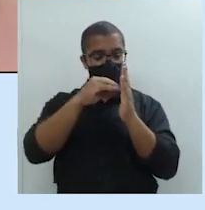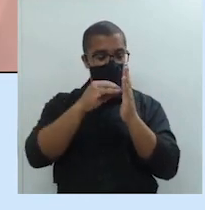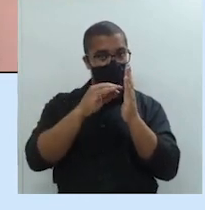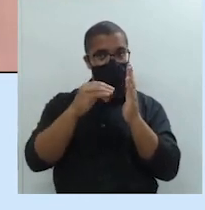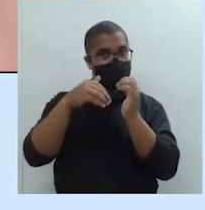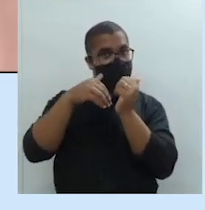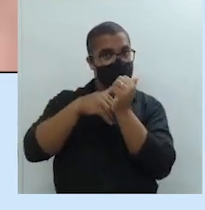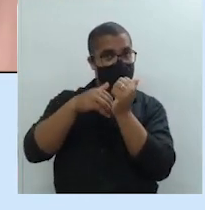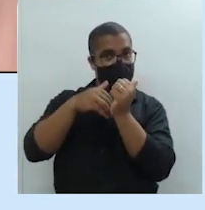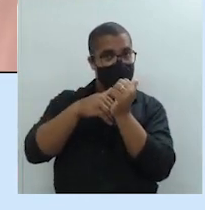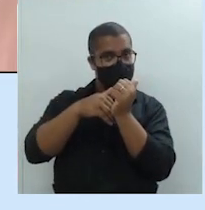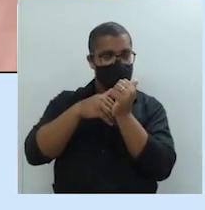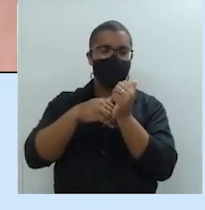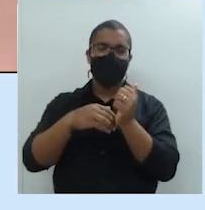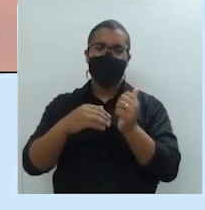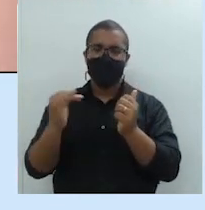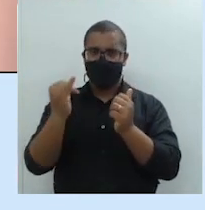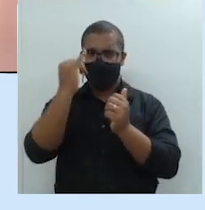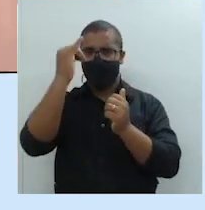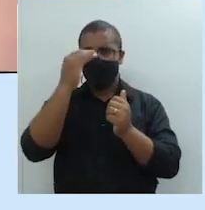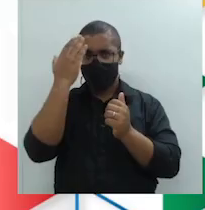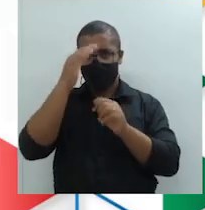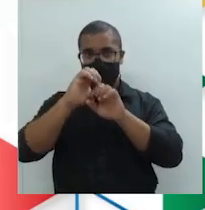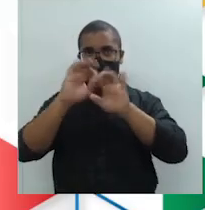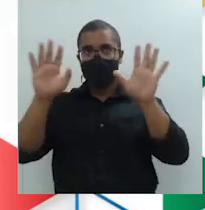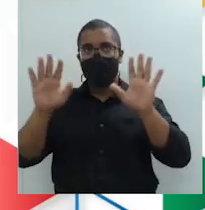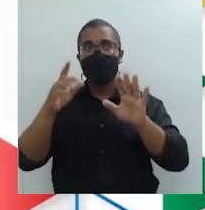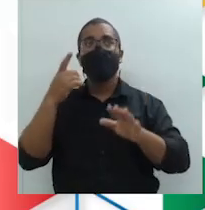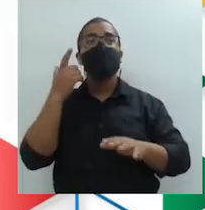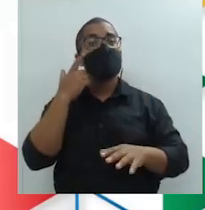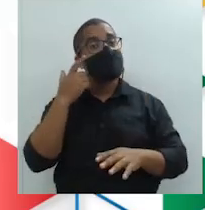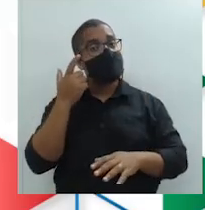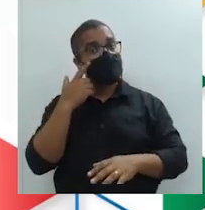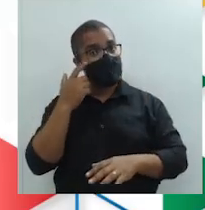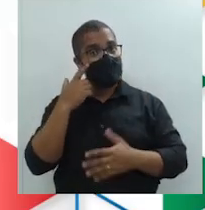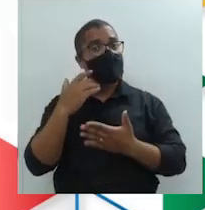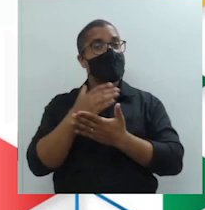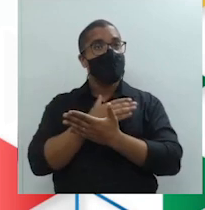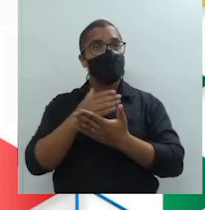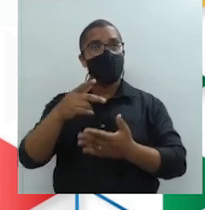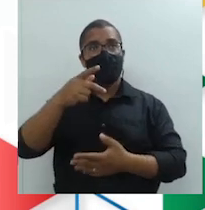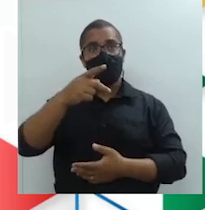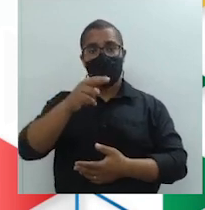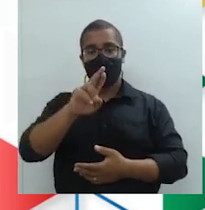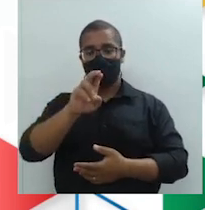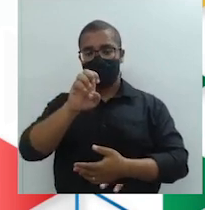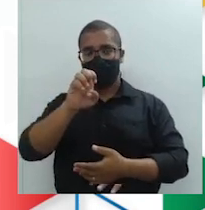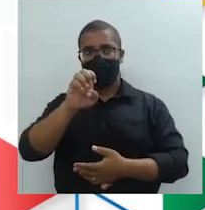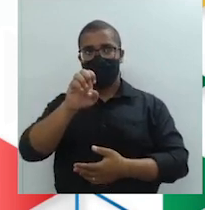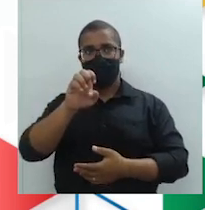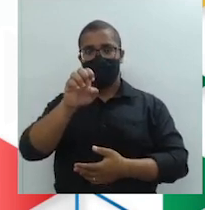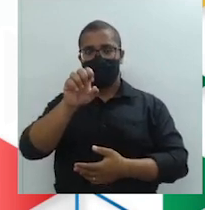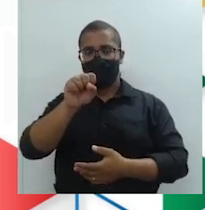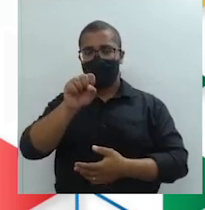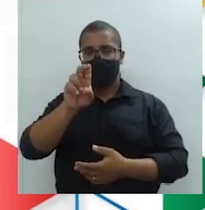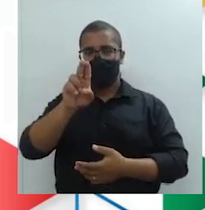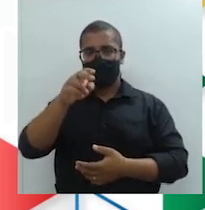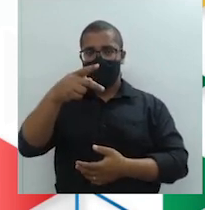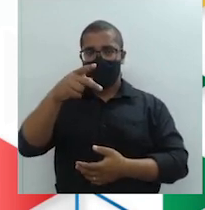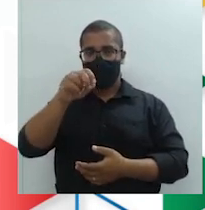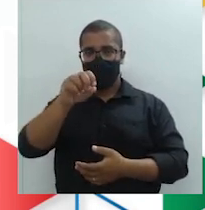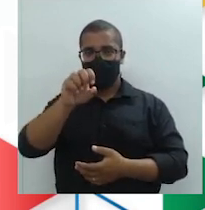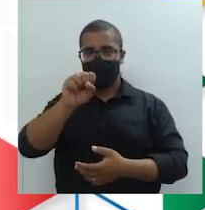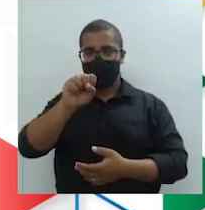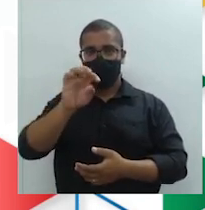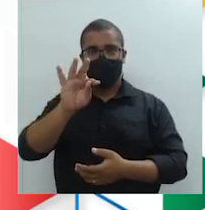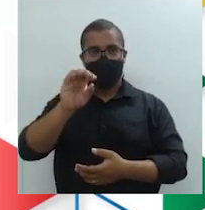dito de um texto. E vamos adiante. Aqui trago para vocês pressupostos. Olha aí,